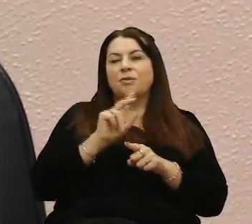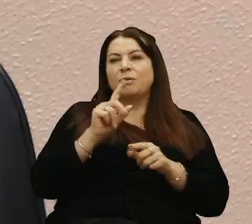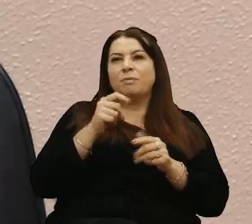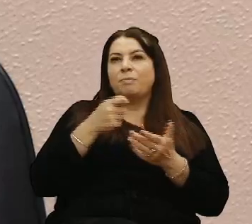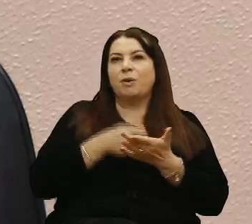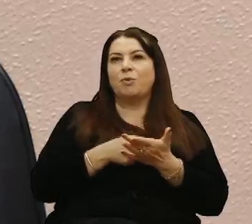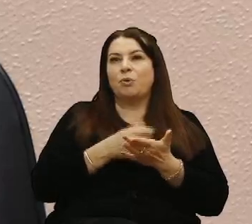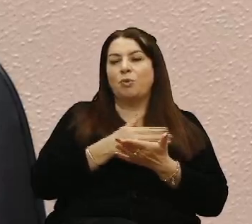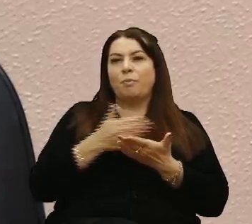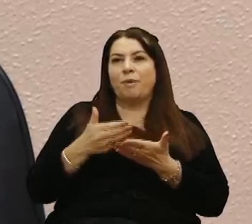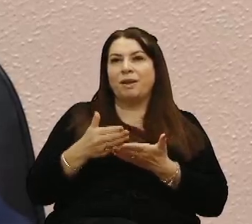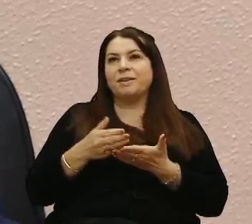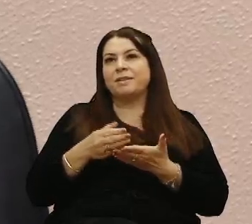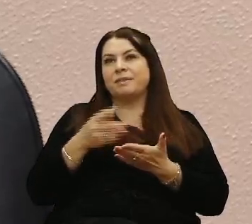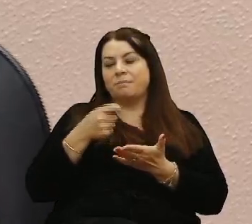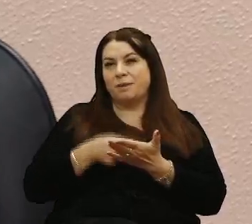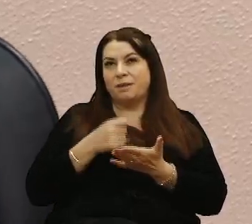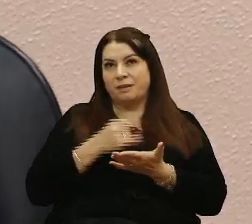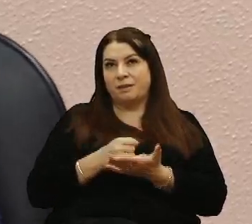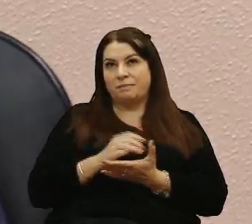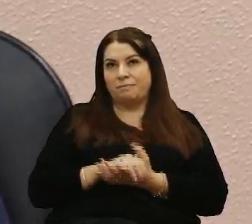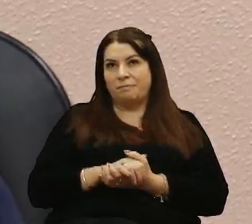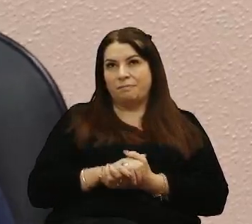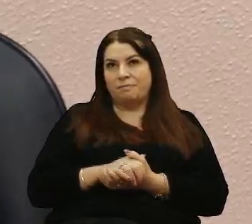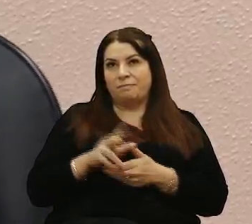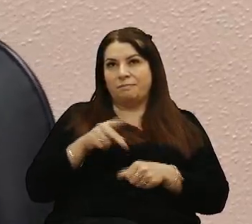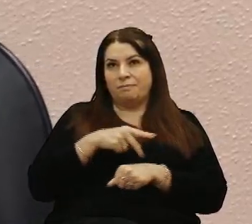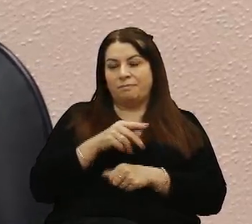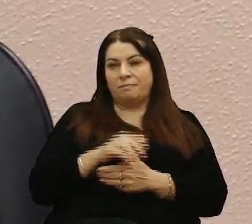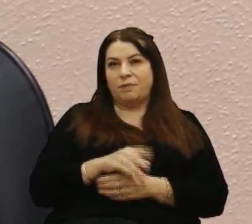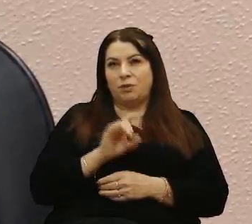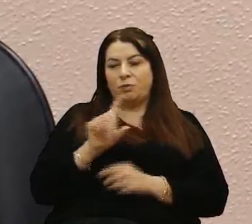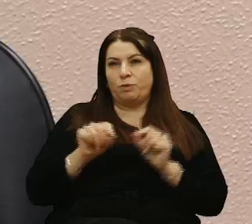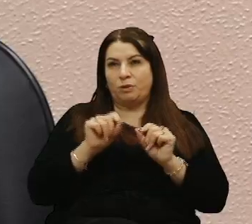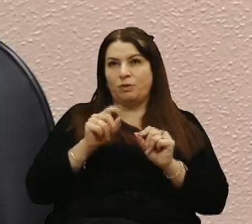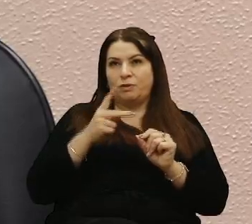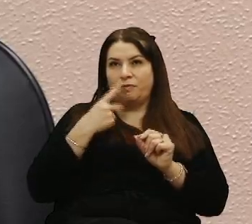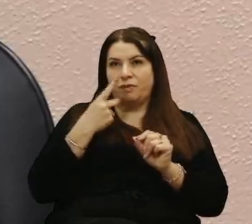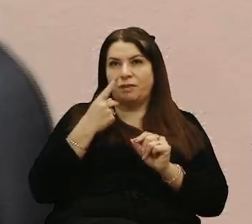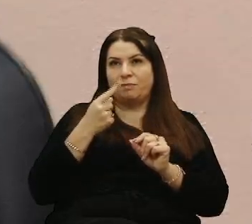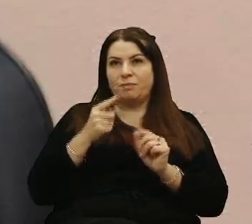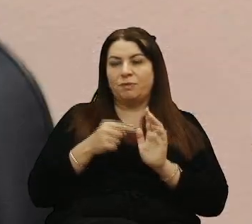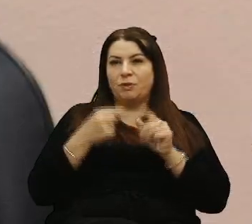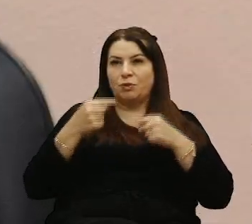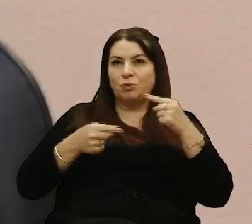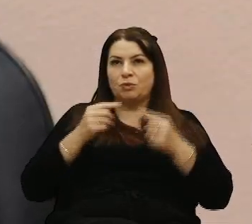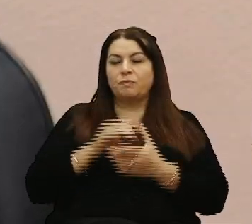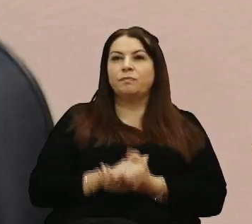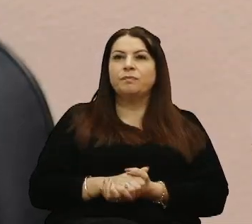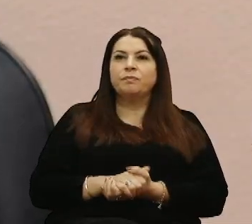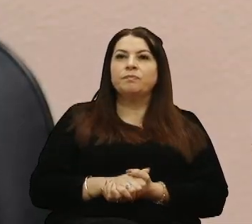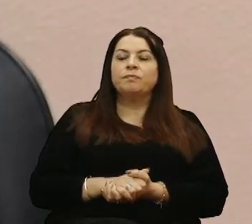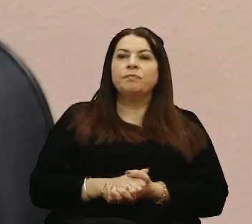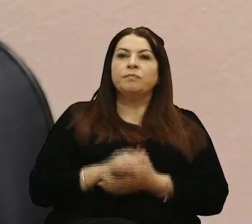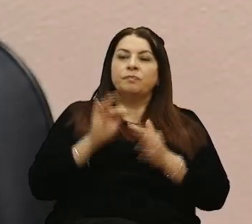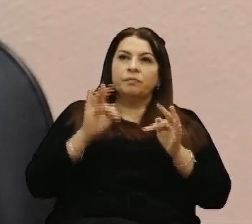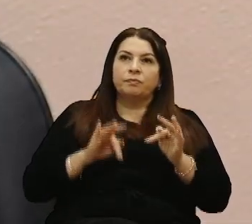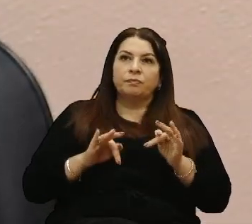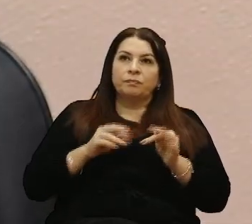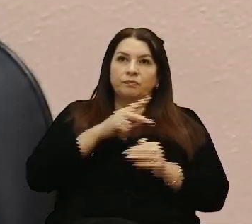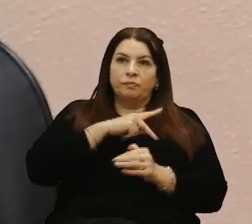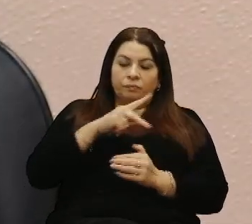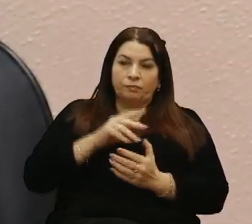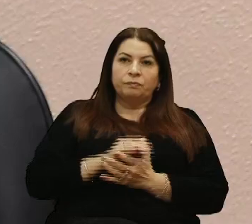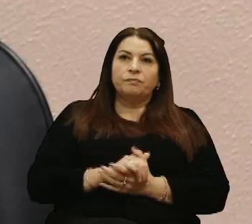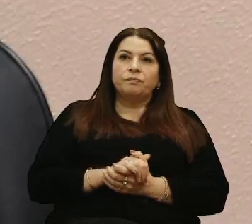comece a pagar imposto nesse país. É sobre isso que nós estamos discutindo. Queria finalizar, senhor